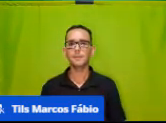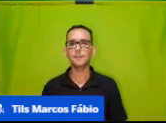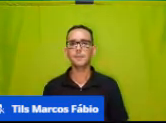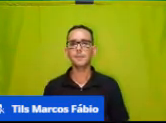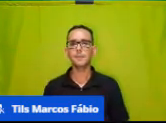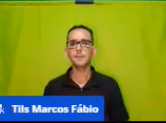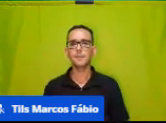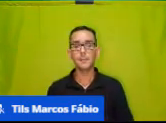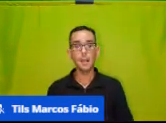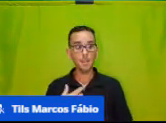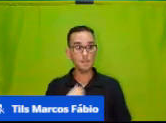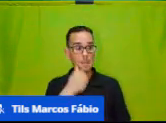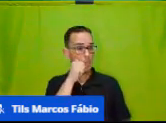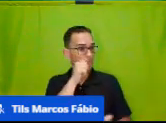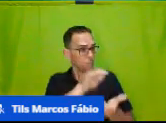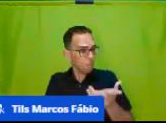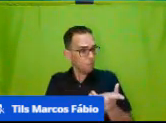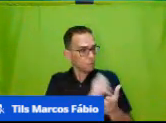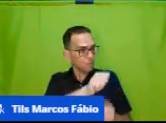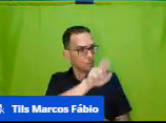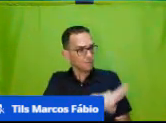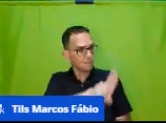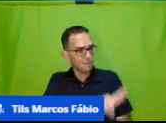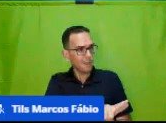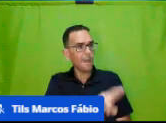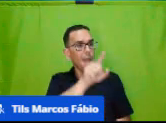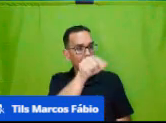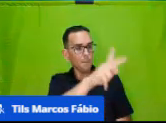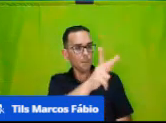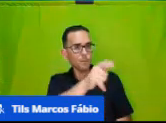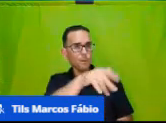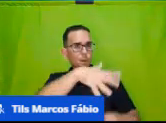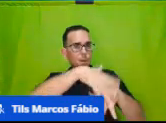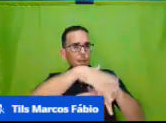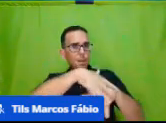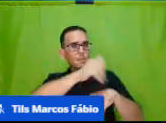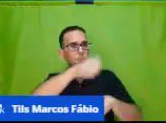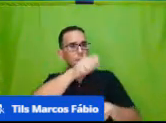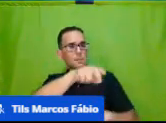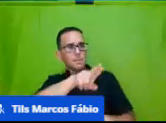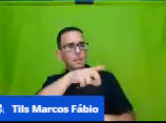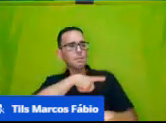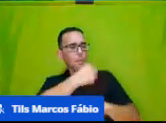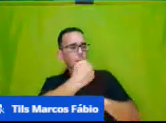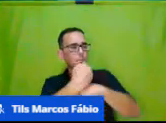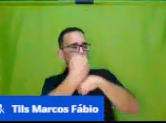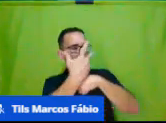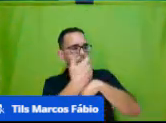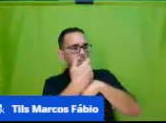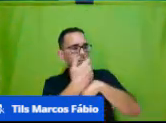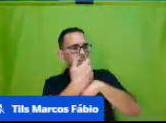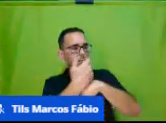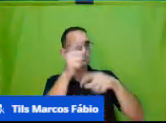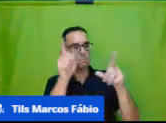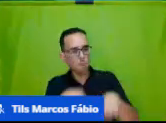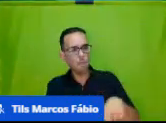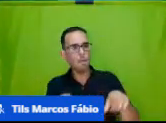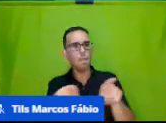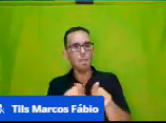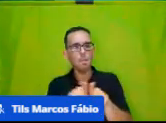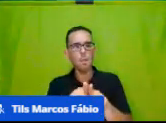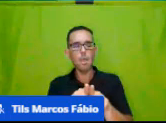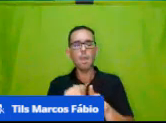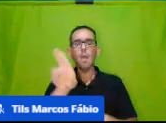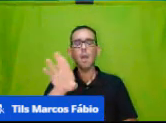Minha esposa, né, tem se utilizado também, ela também é professora de matemática, tem utilizado também de gravação de vídeo com a mão, né,